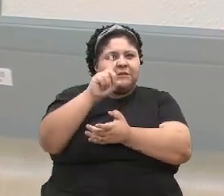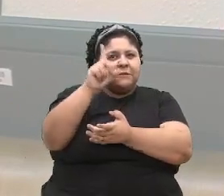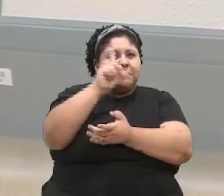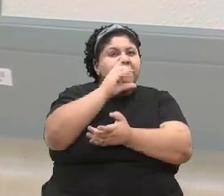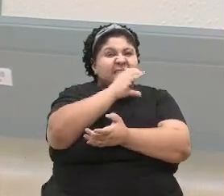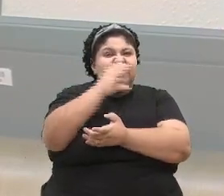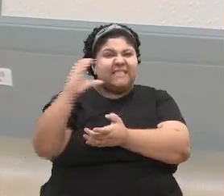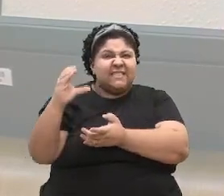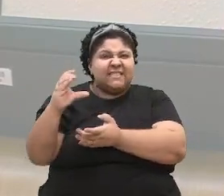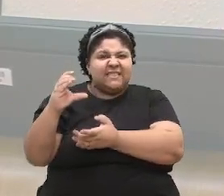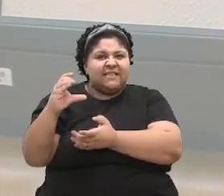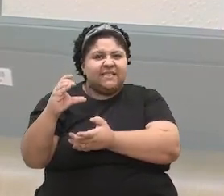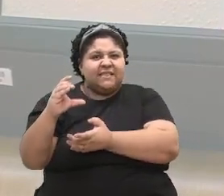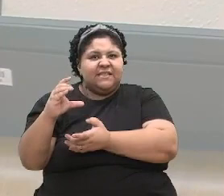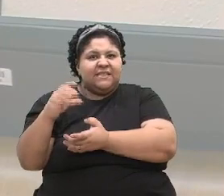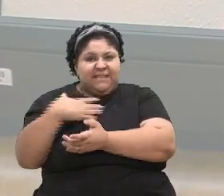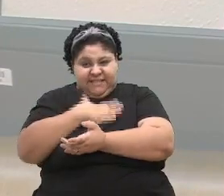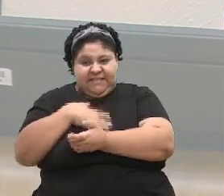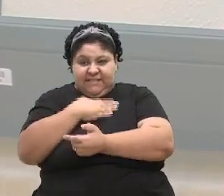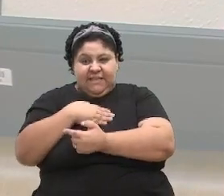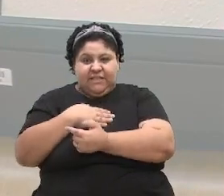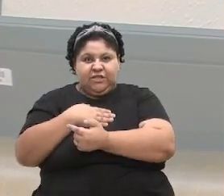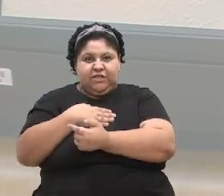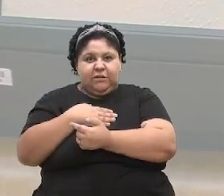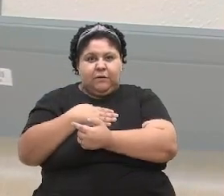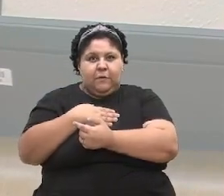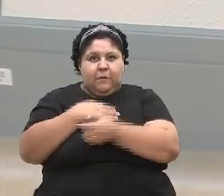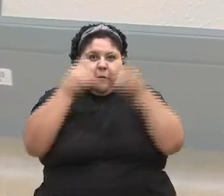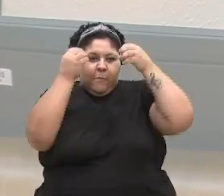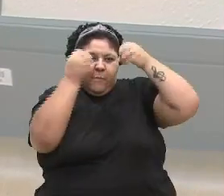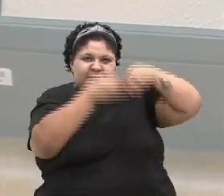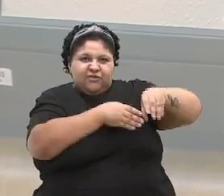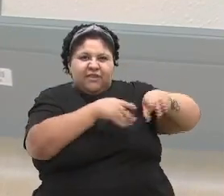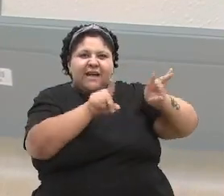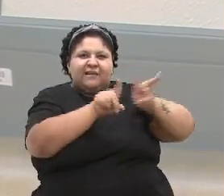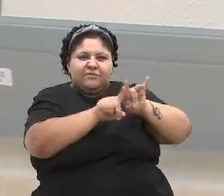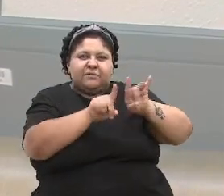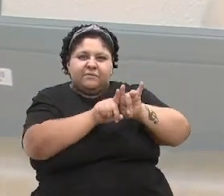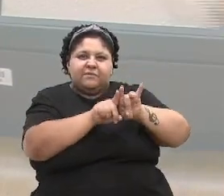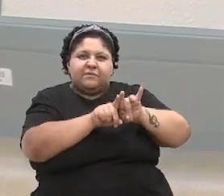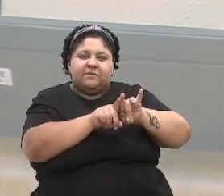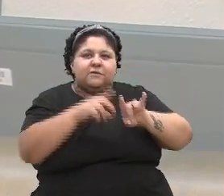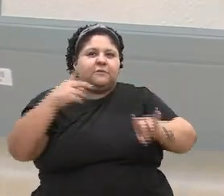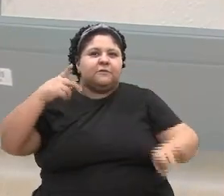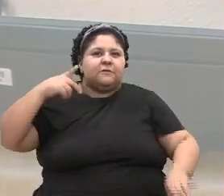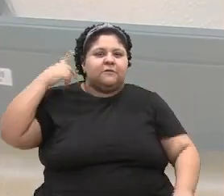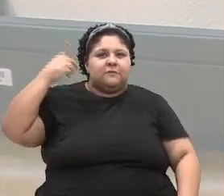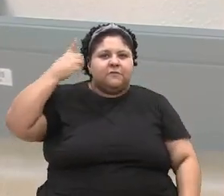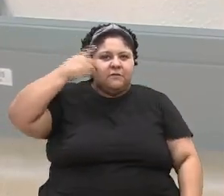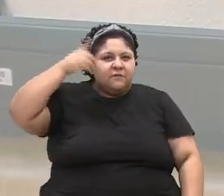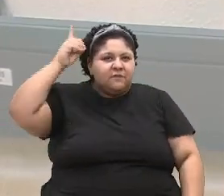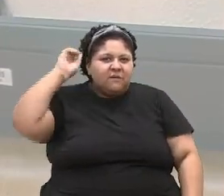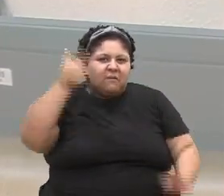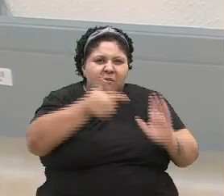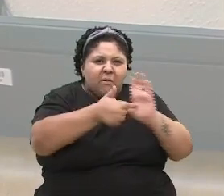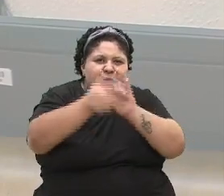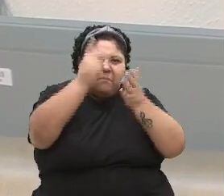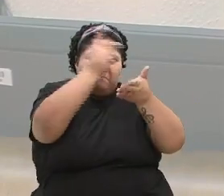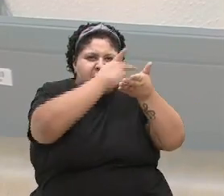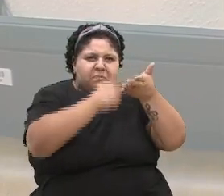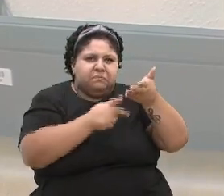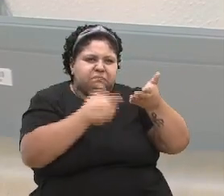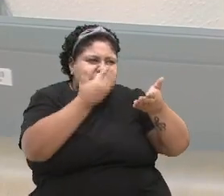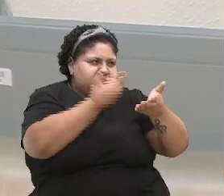dizer. E vereadora, o vereador Dio, o senhor me apresentar aquele desenho ali, aquela